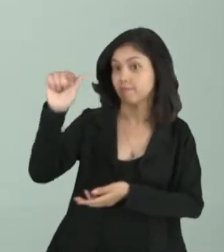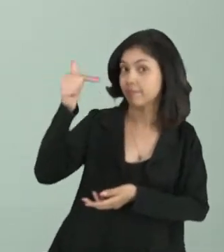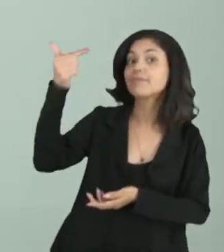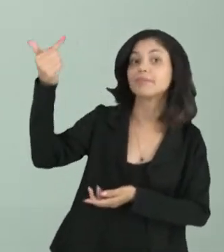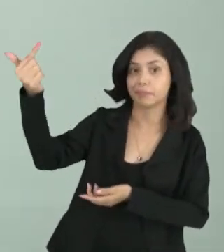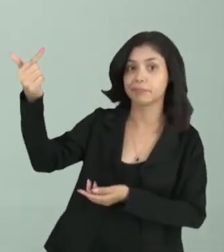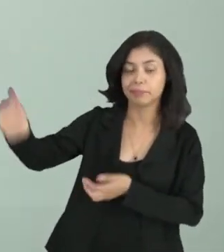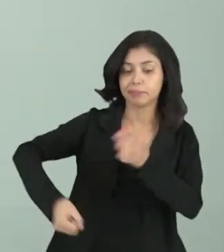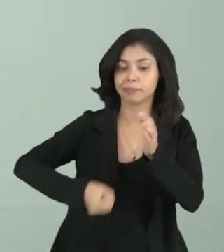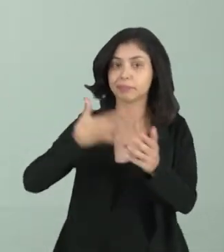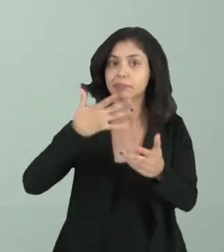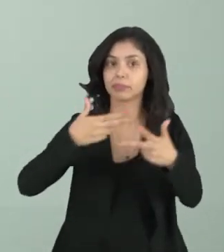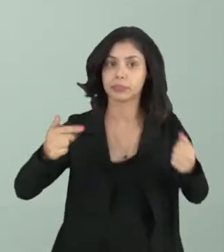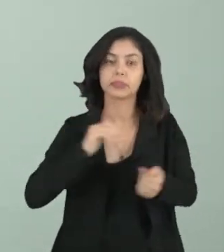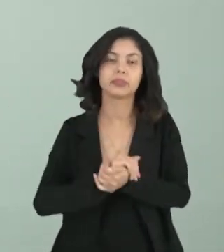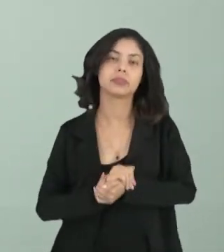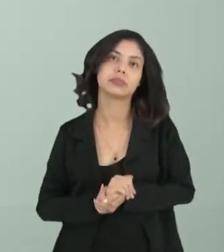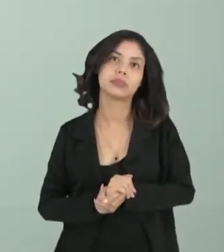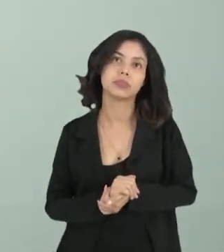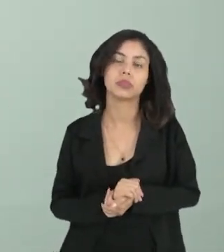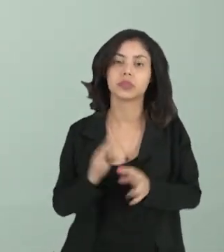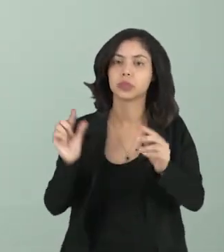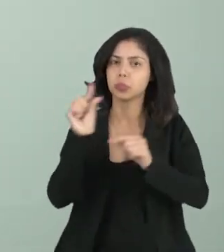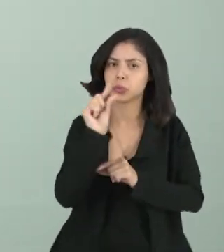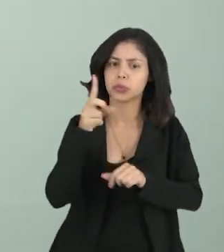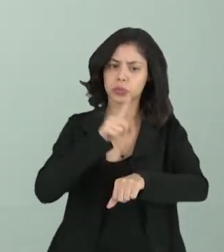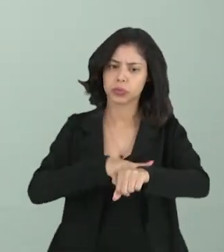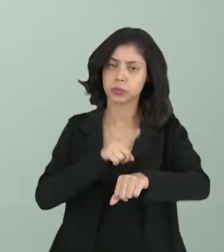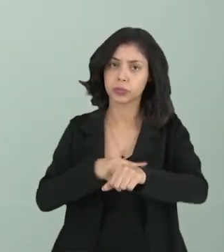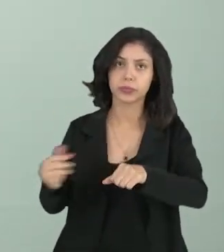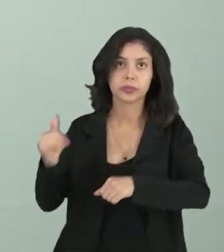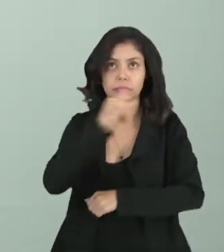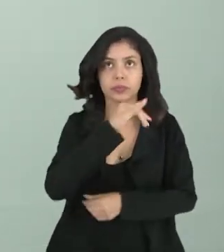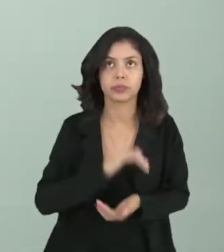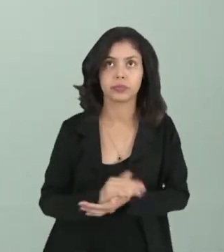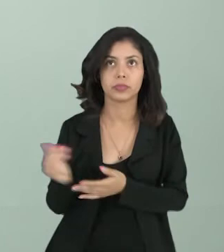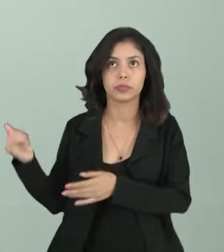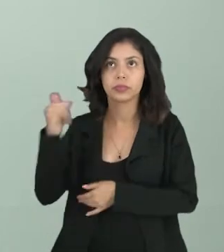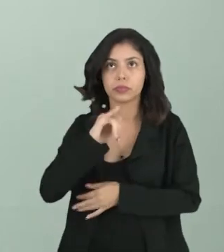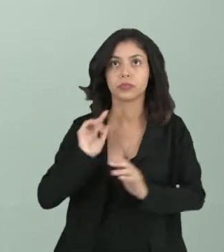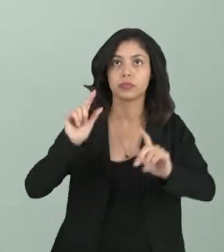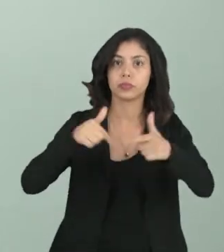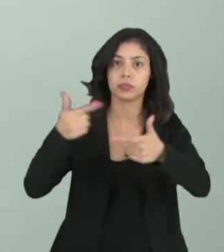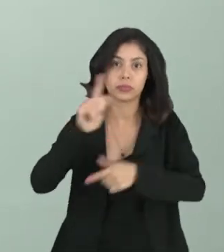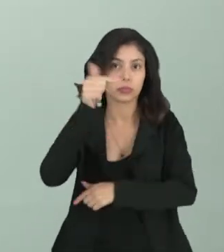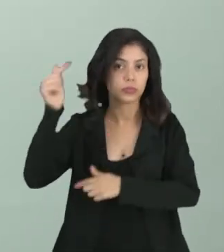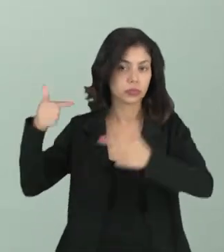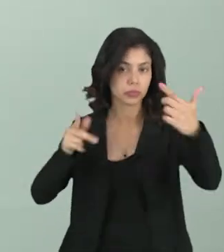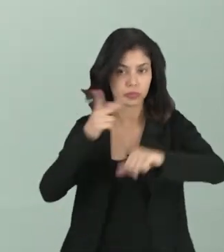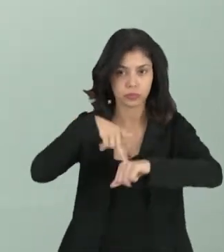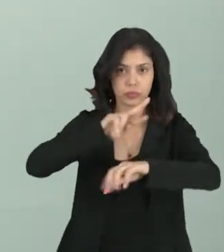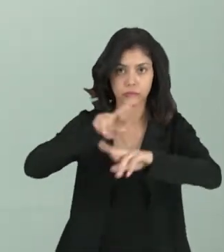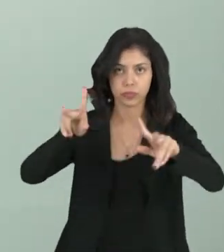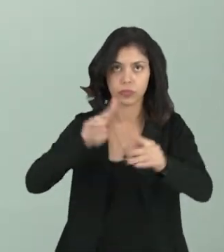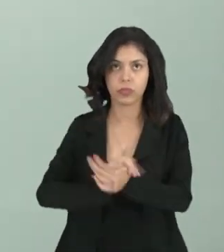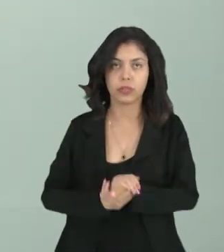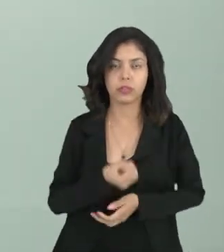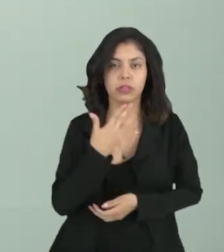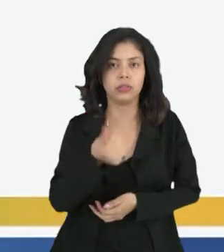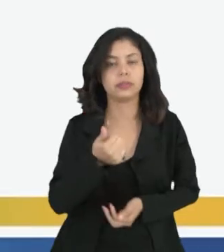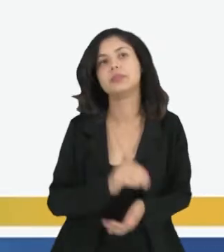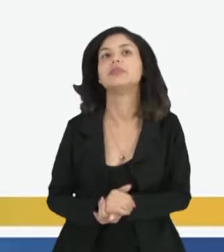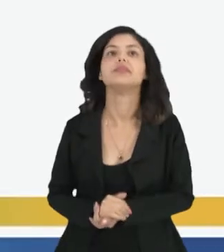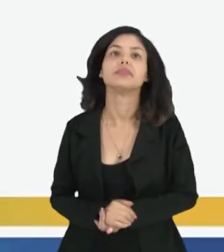um lugar que tem muita coisa a ver e com pouco tempo de viagem você vai chegando em outros países diferentes. Muito